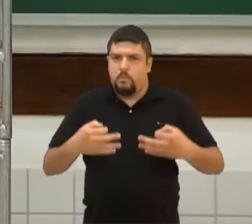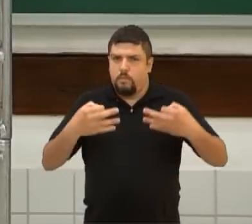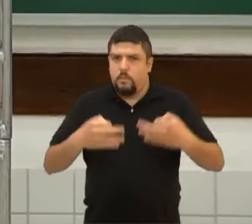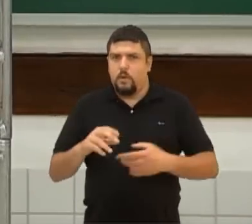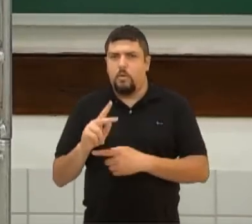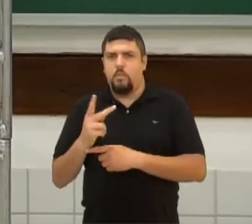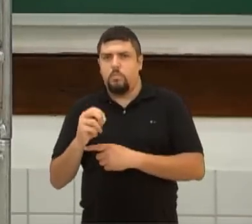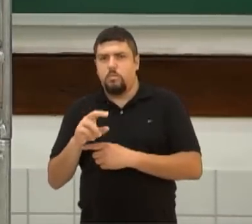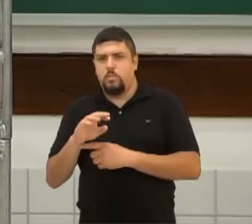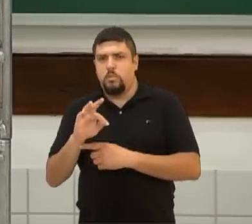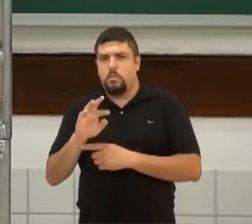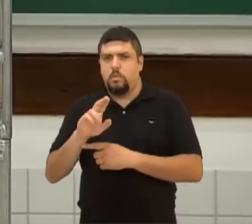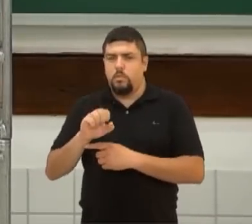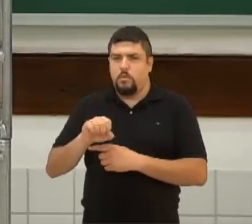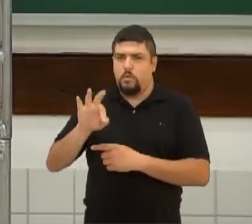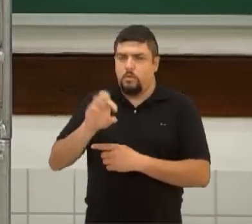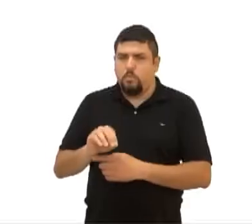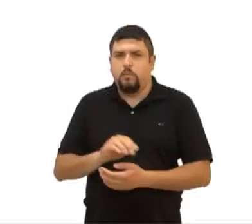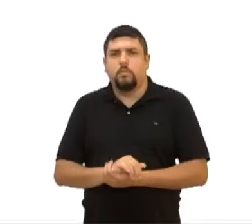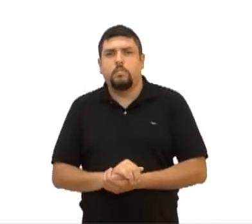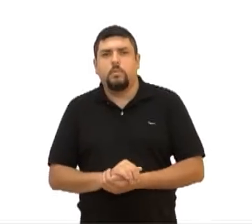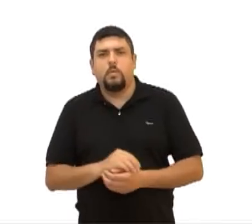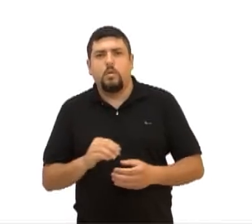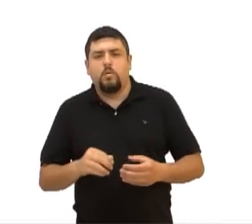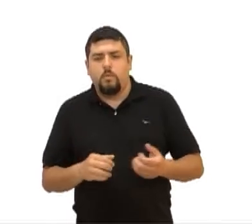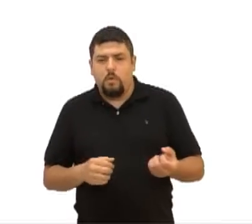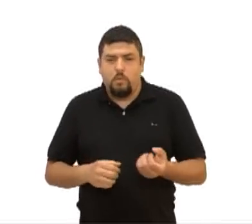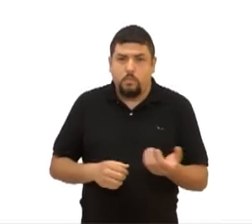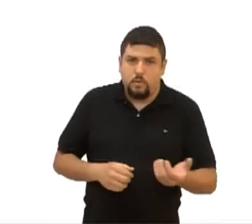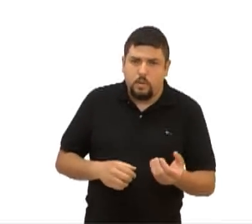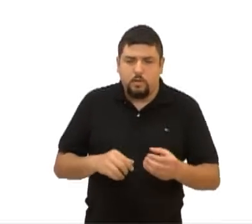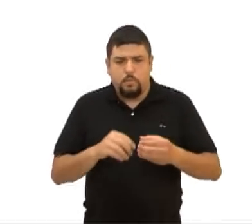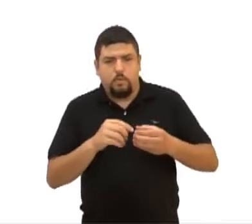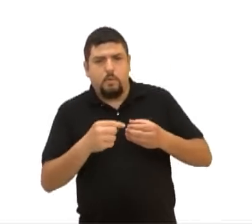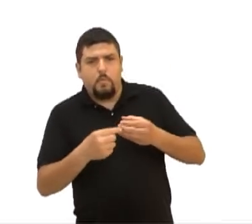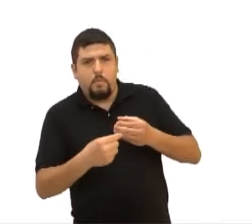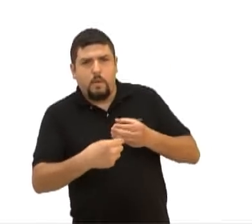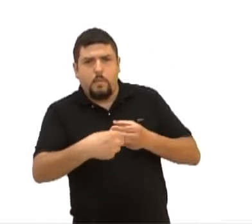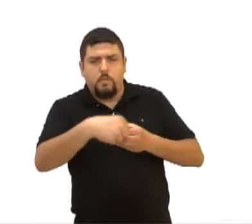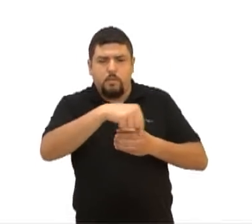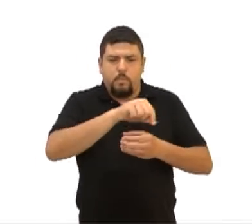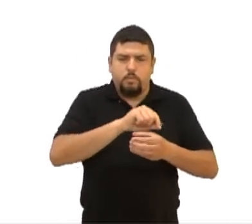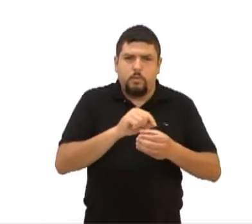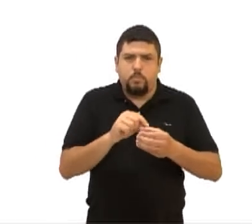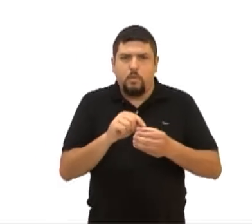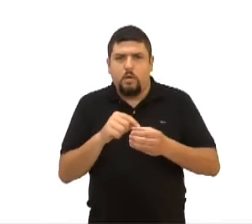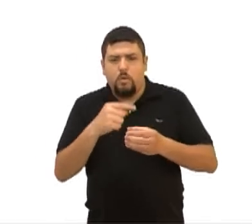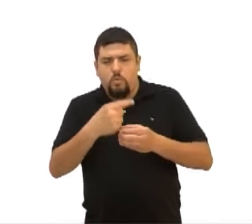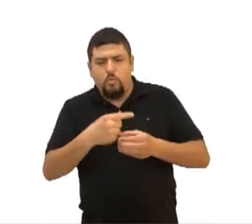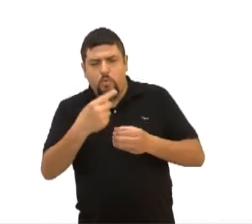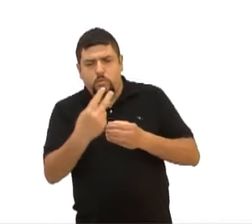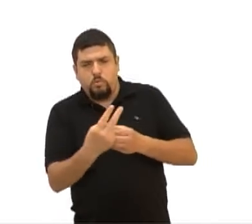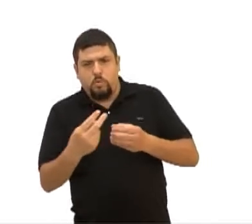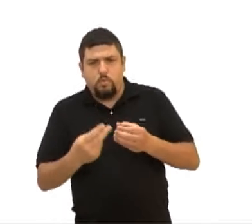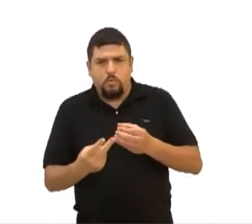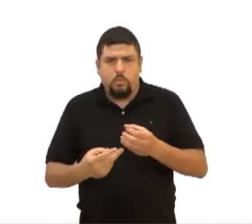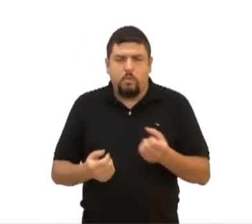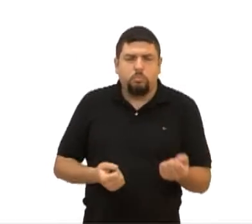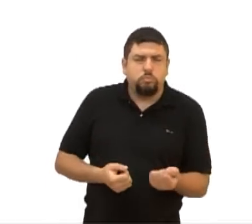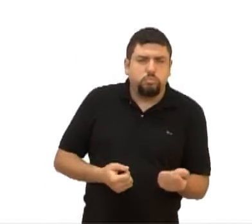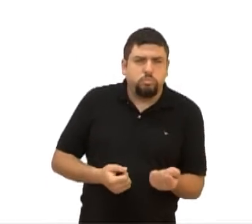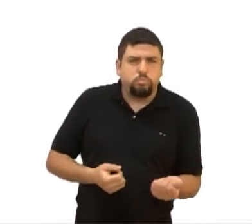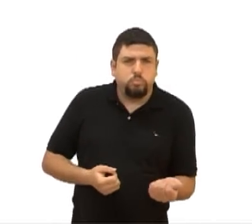honesto. Com faces numeradas de 1 a 6, são lançados ao mesmo tempo. Construa o espaço amostral